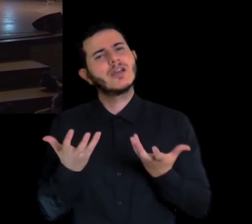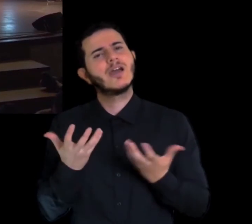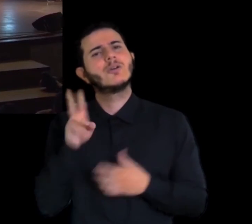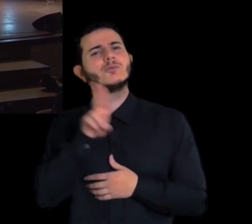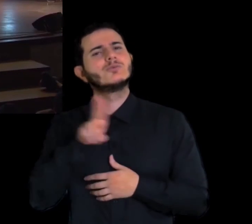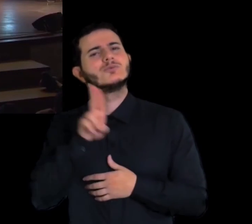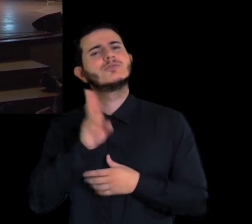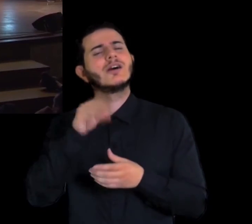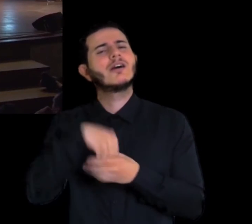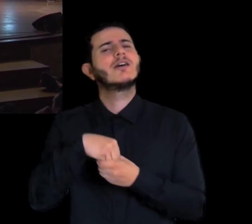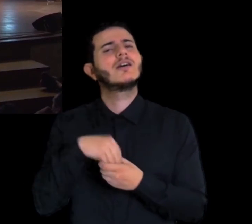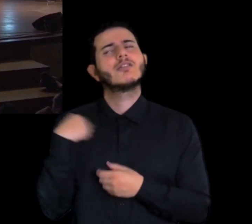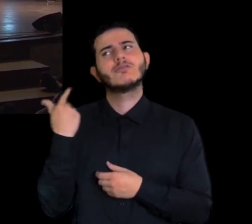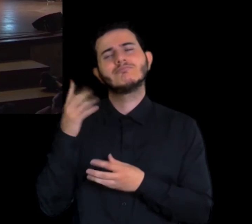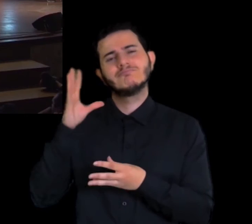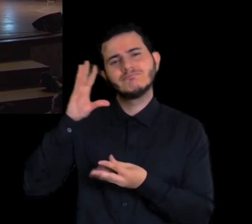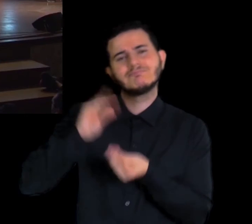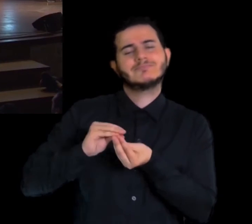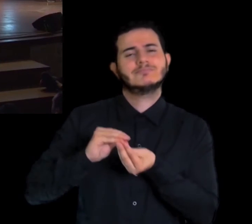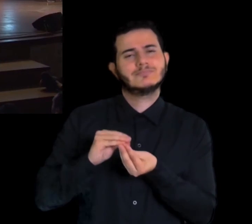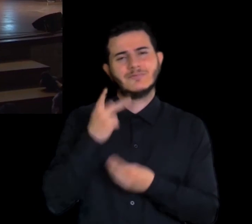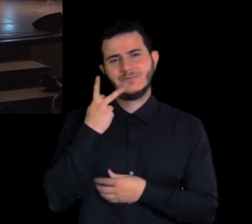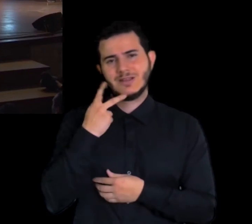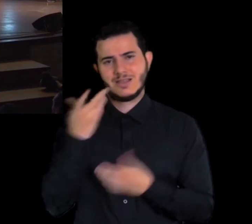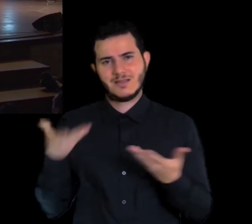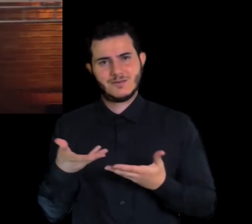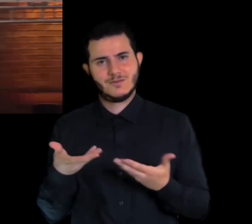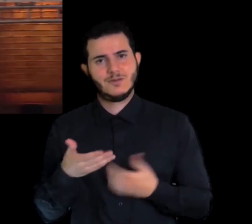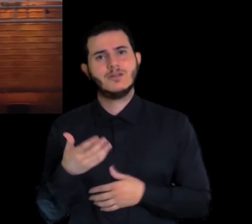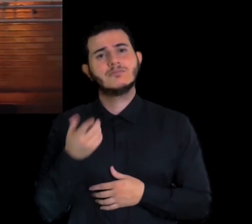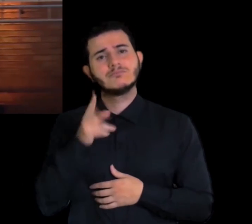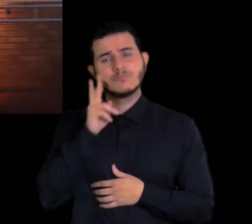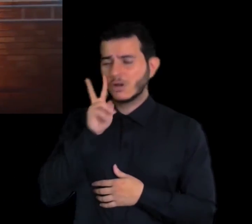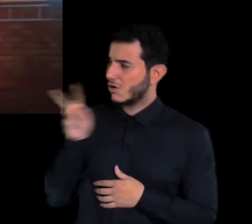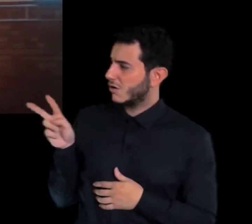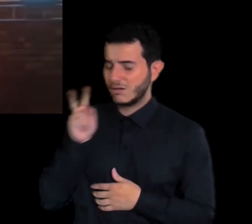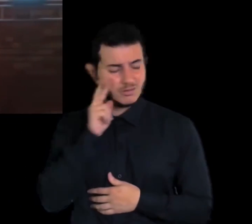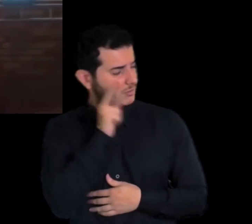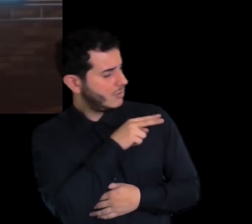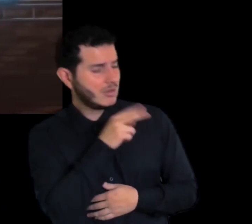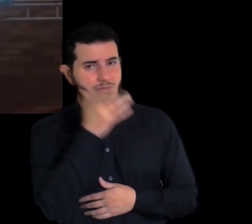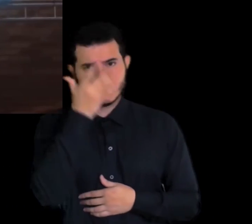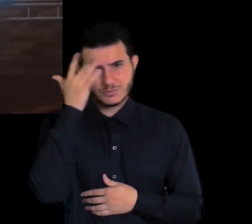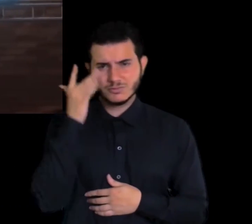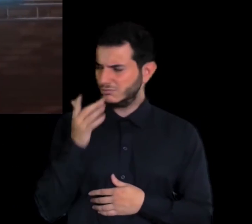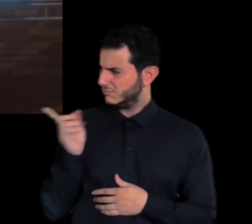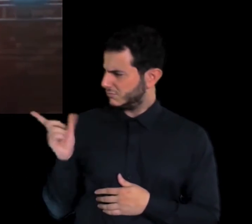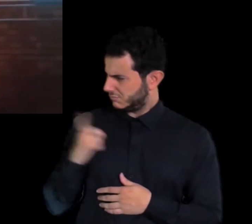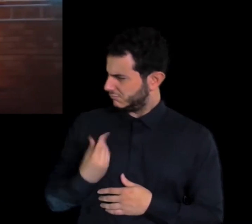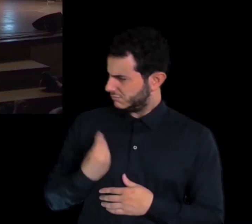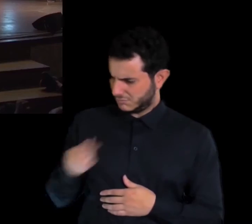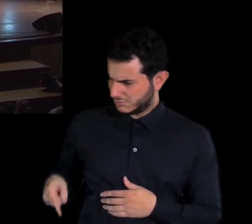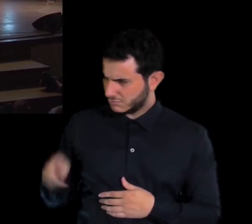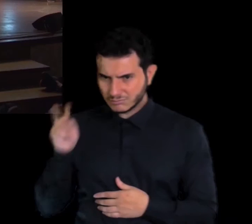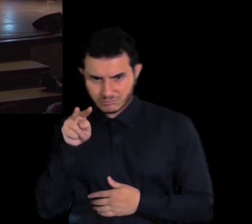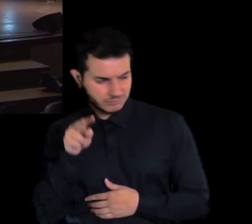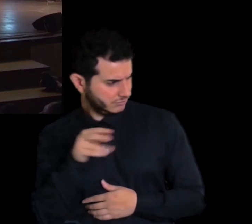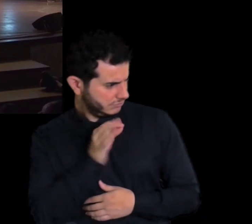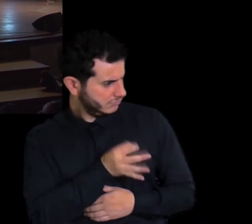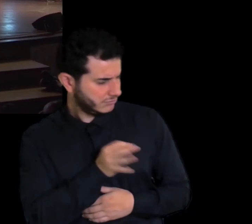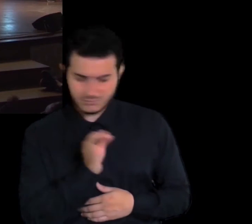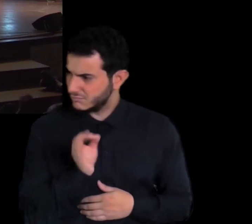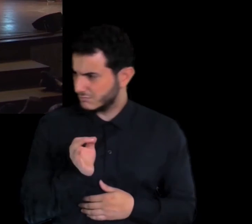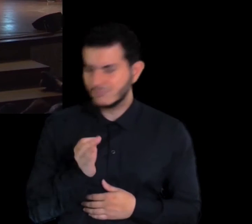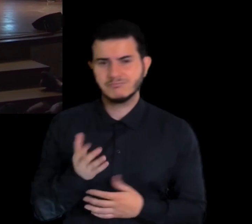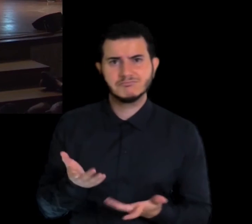para concluir um pouquinho do que a gente falou aqui. Olha para a pessoa do lado aí e pergunta se ela continua aqui.